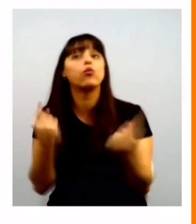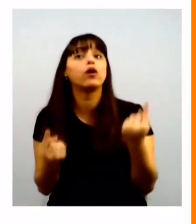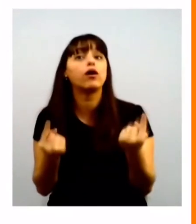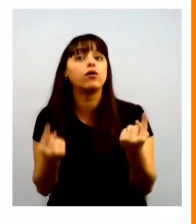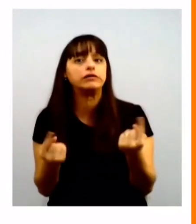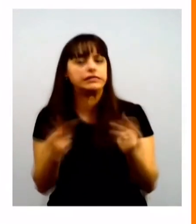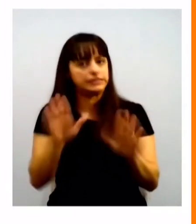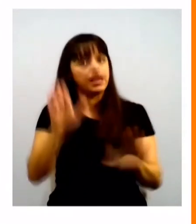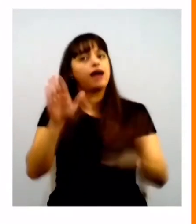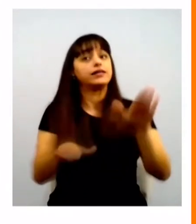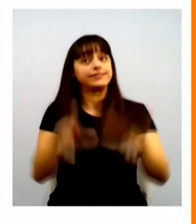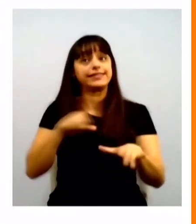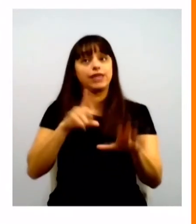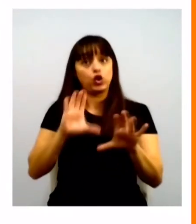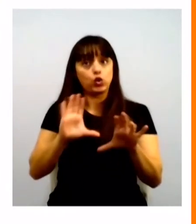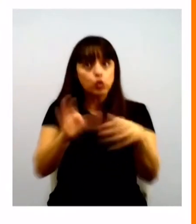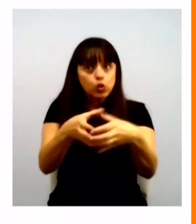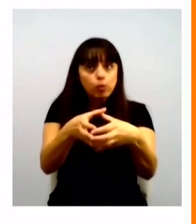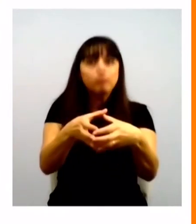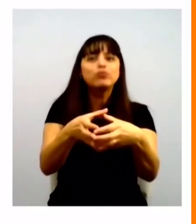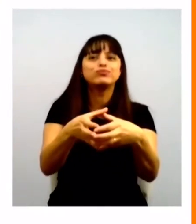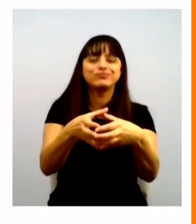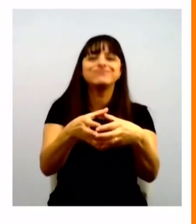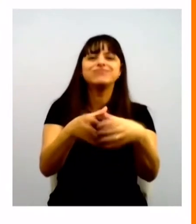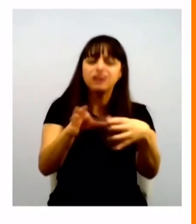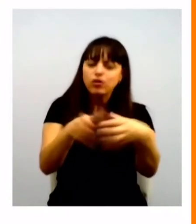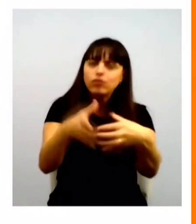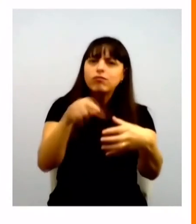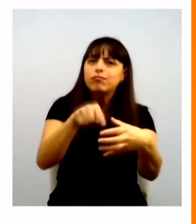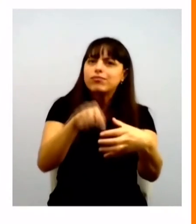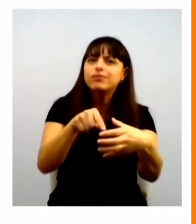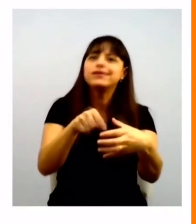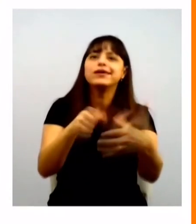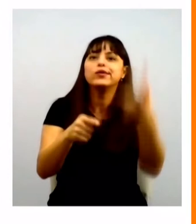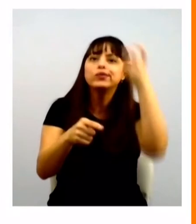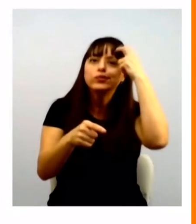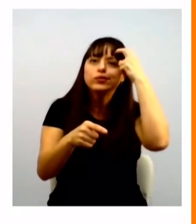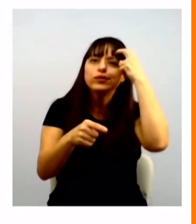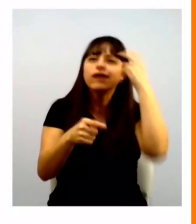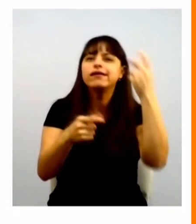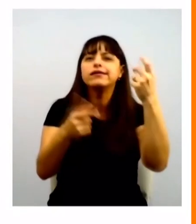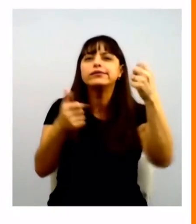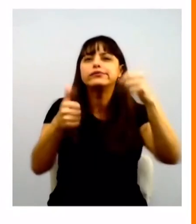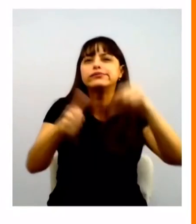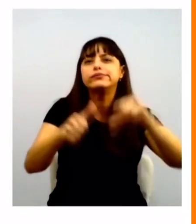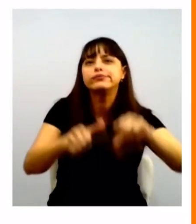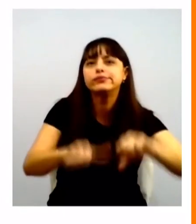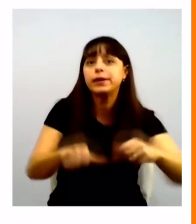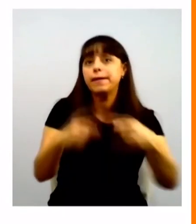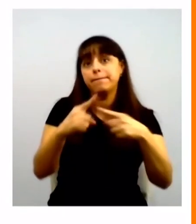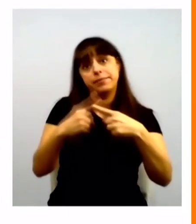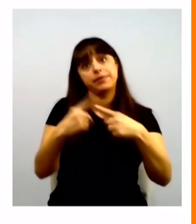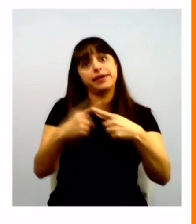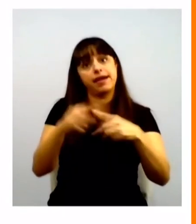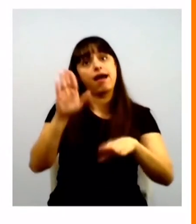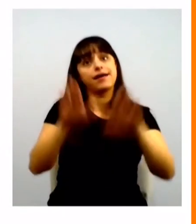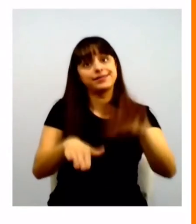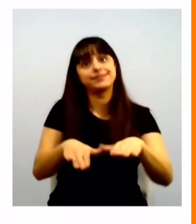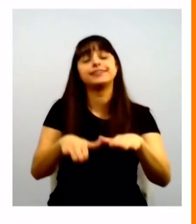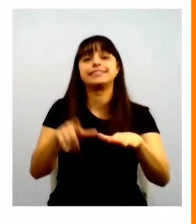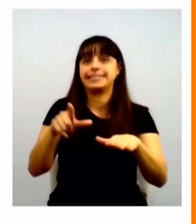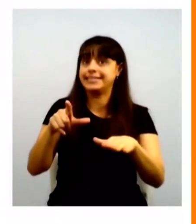que se empobrecen culturalmente devido à situação econômica, devido à situação